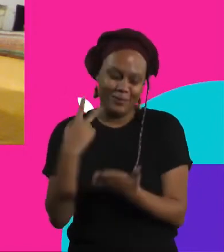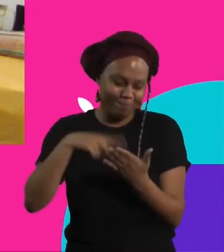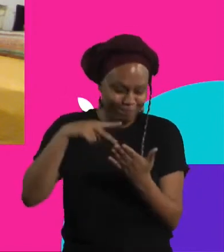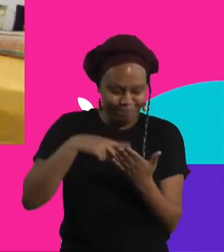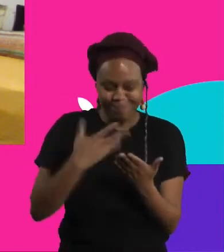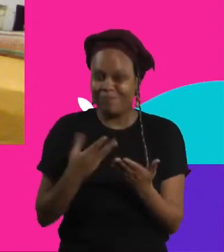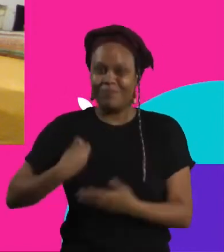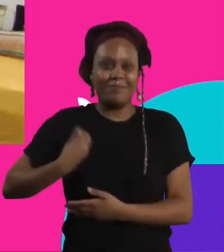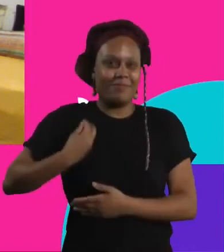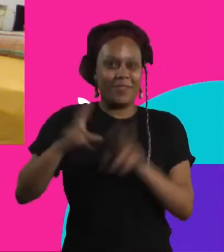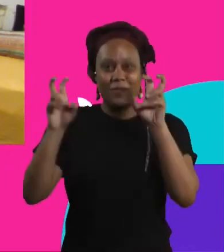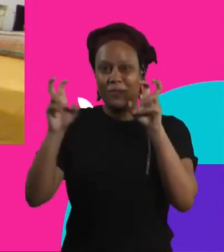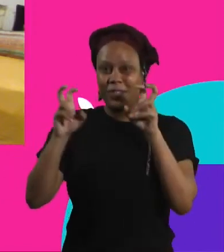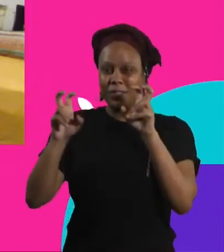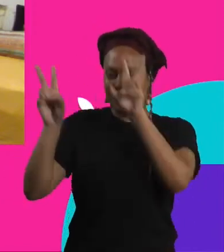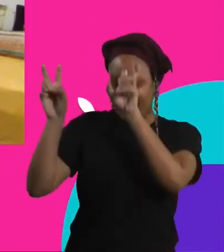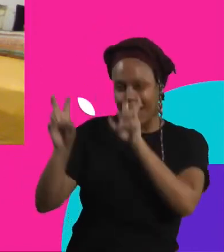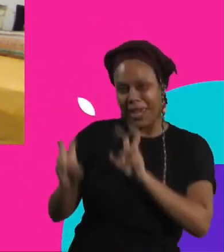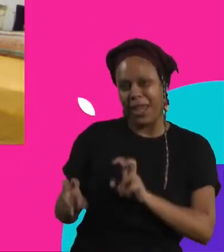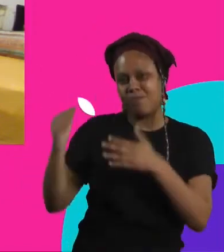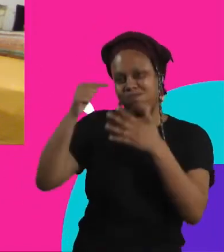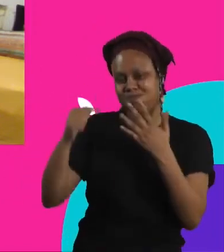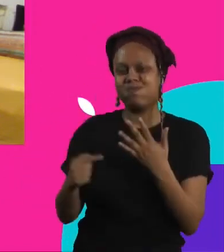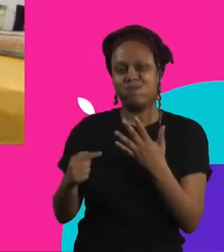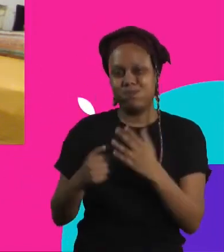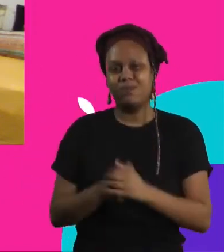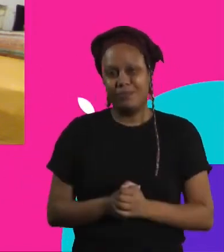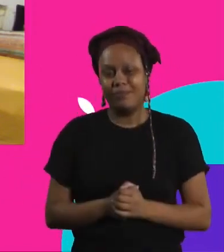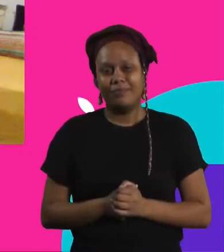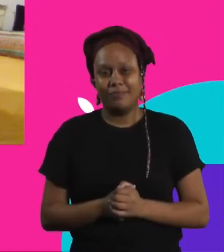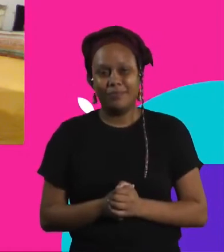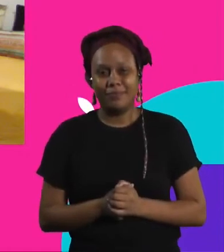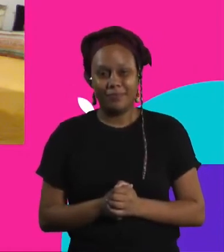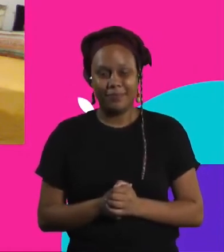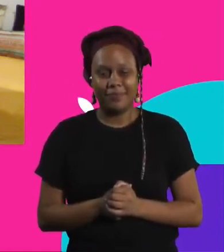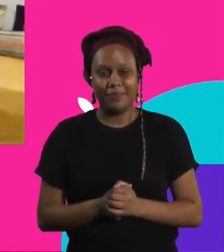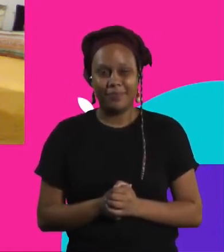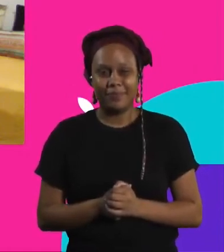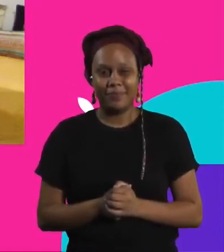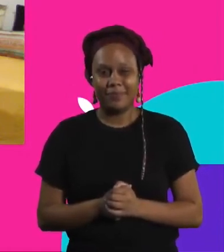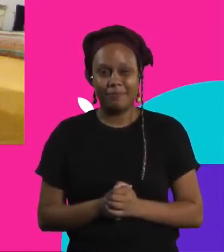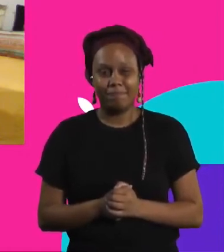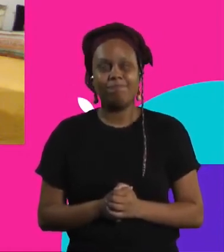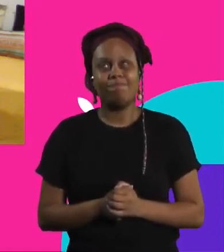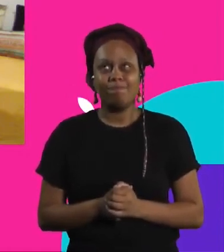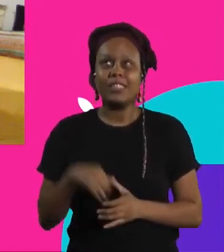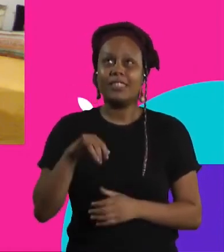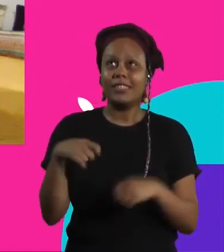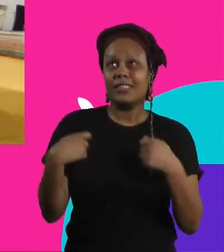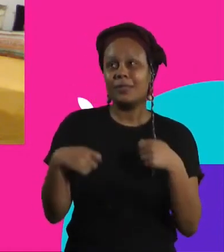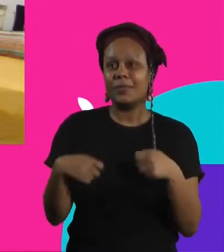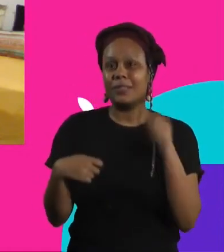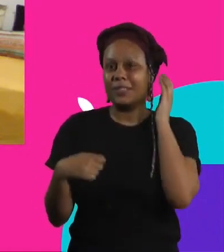na minha vida sobre esses assuntos todos. E tente, se precisar,